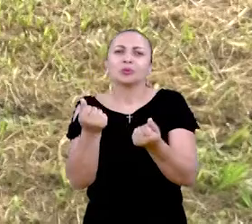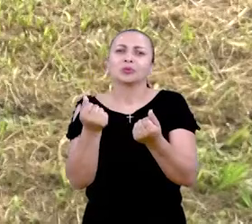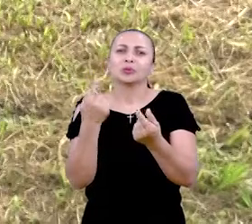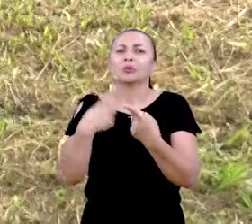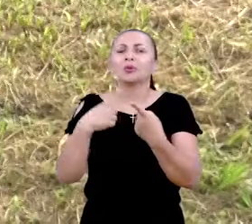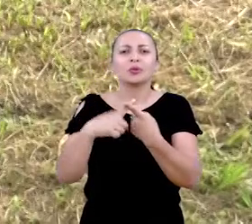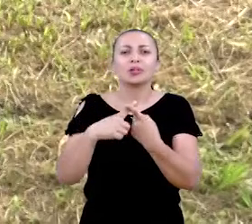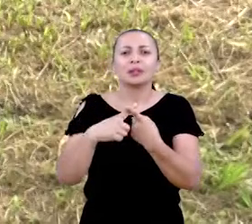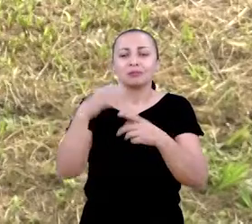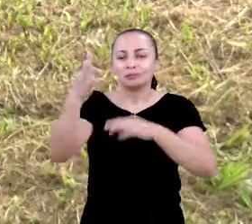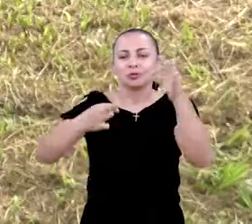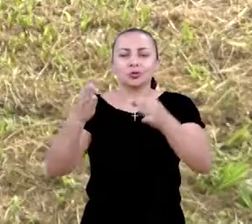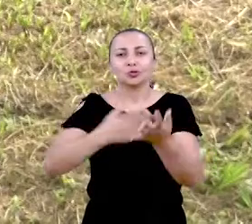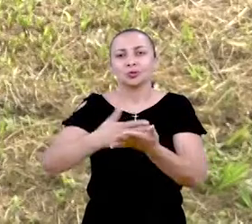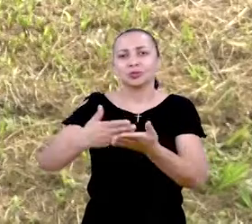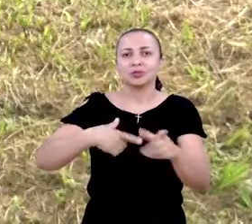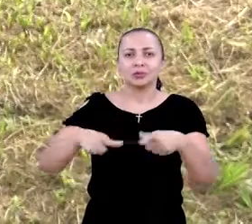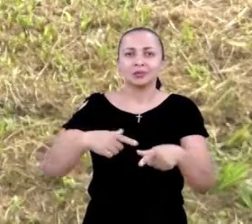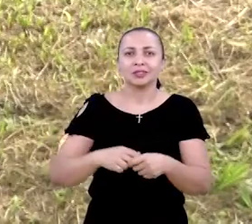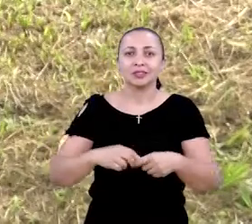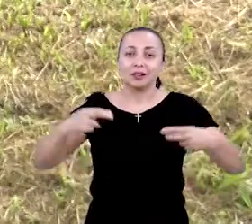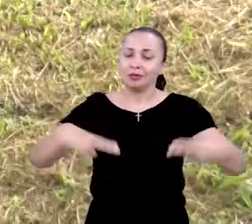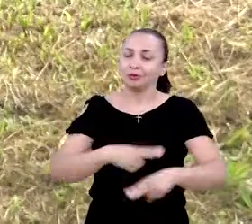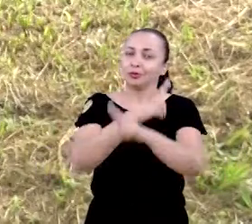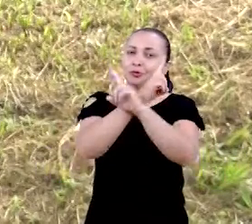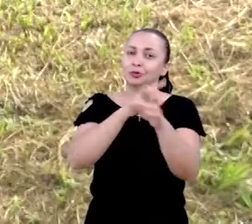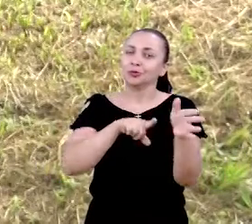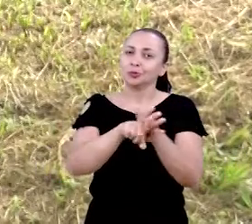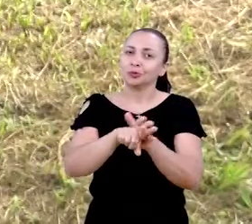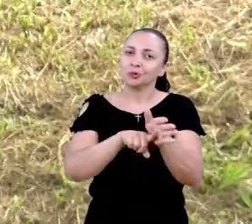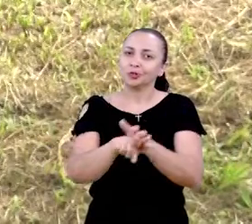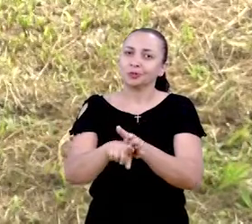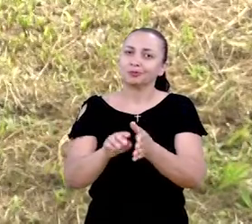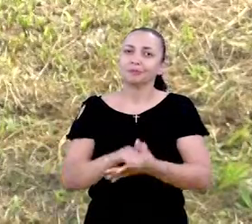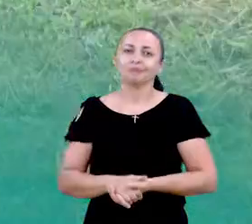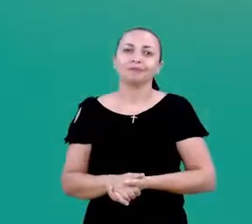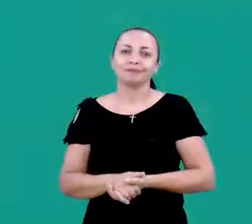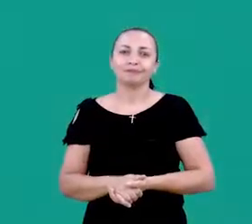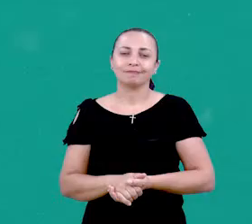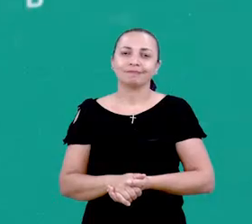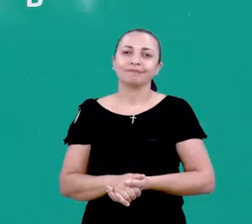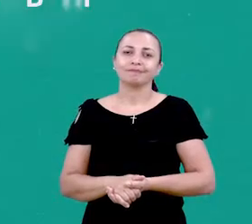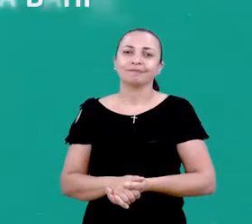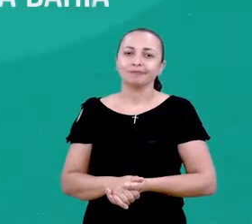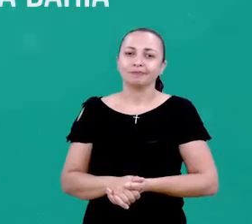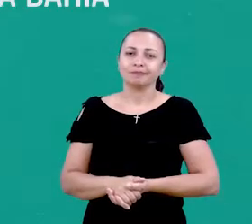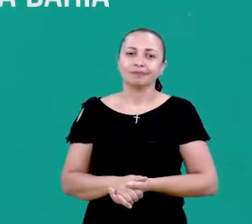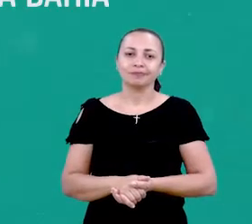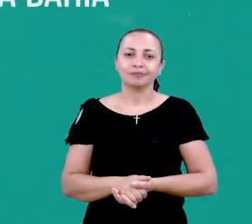o que busca responder uma pesquisa da Universidade Estadual do Sudoeste da Bahia.